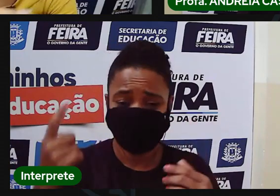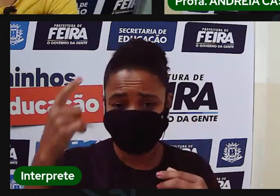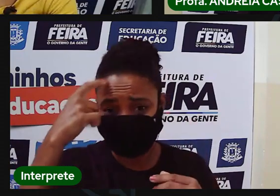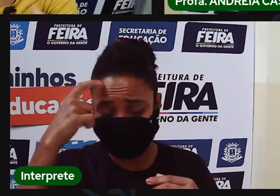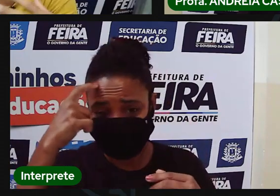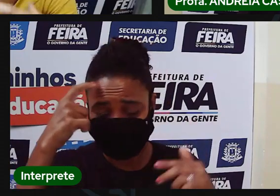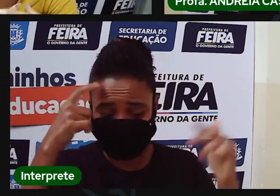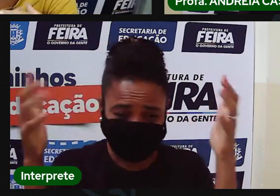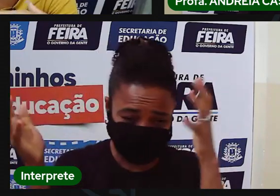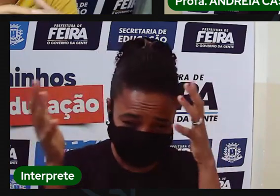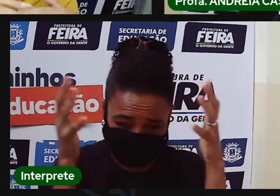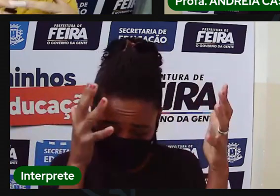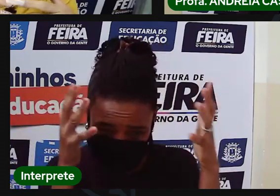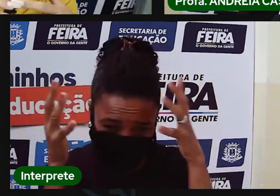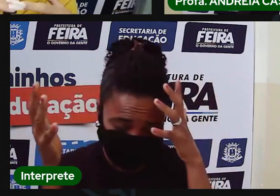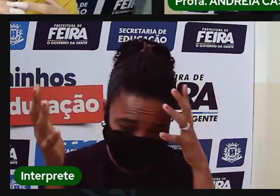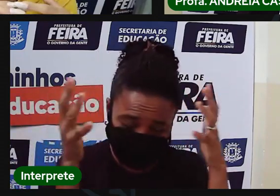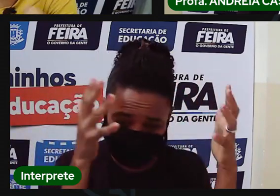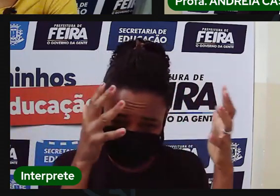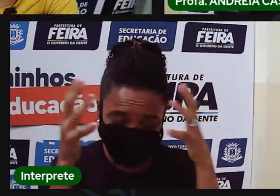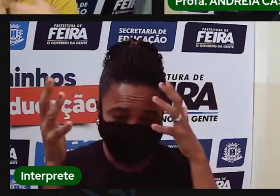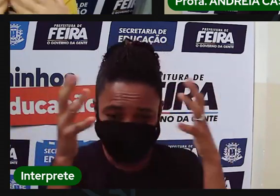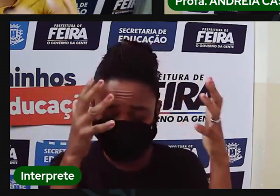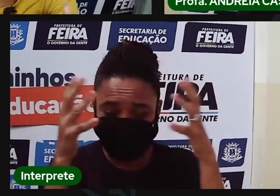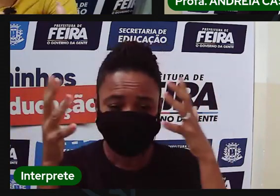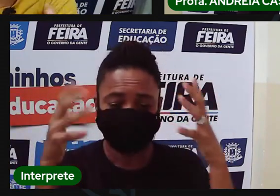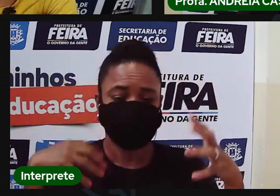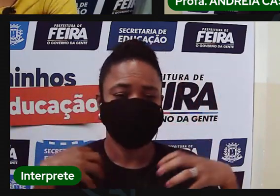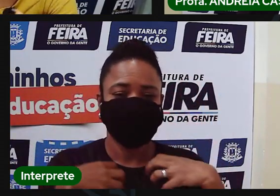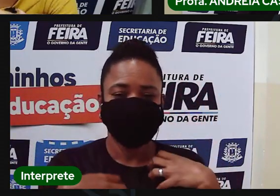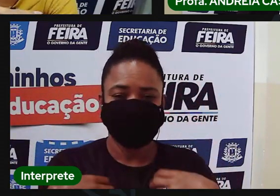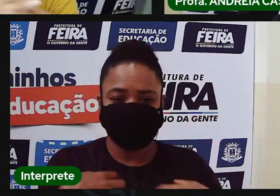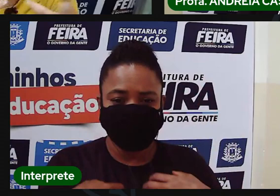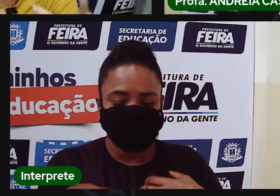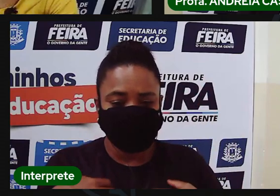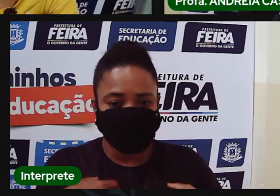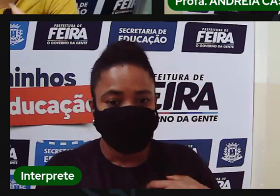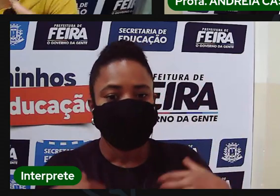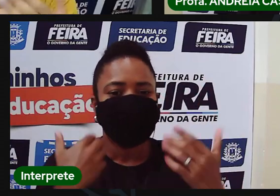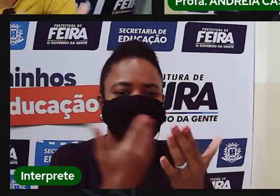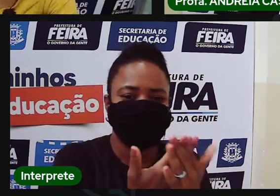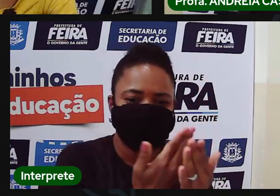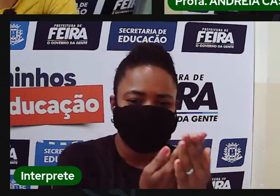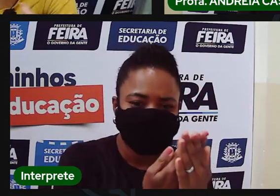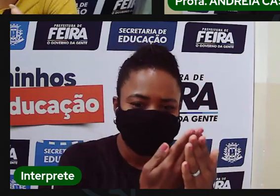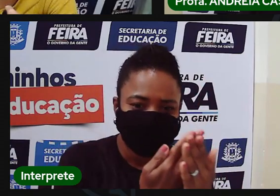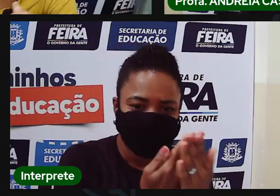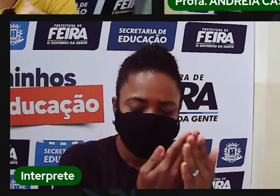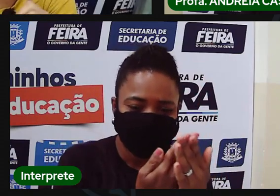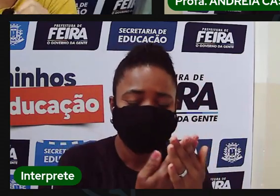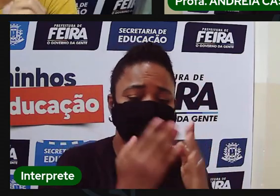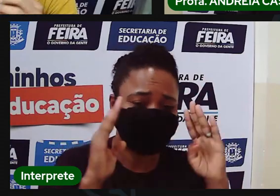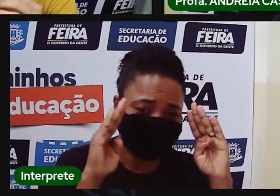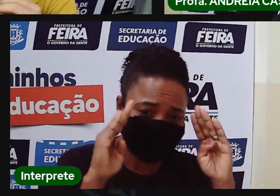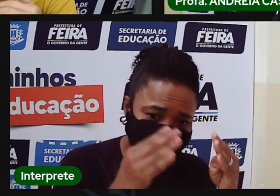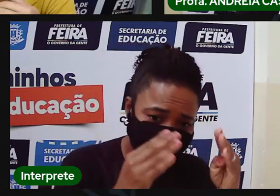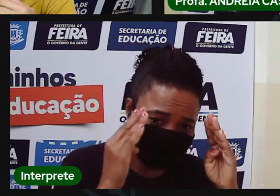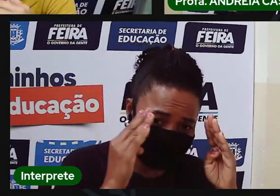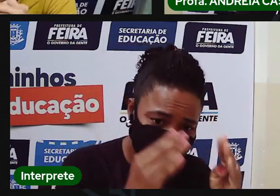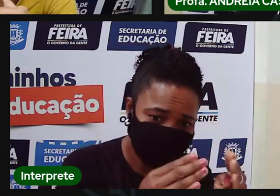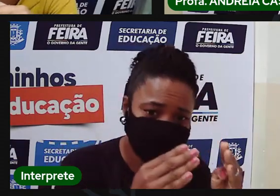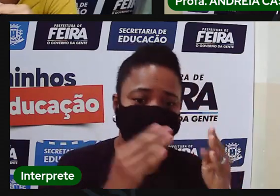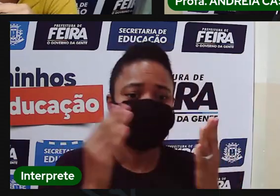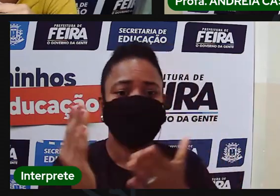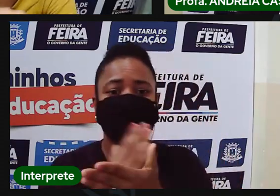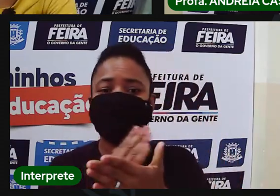tentando associar, estar tentando estudar. Não são todas as pessoas, como você disse, que às vezes estão tendo acesso